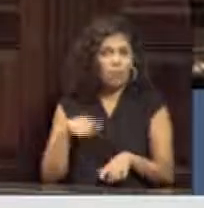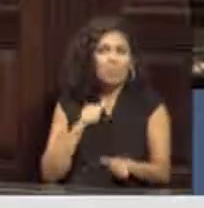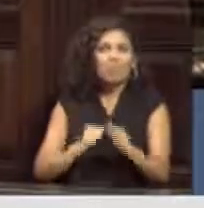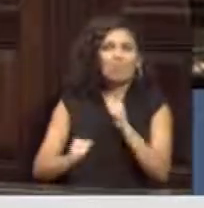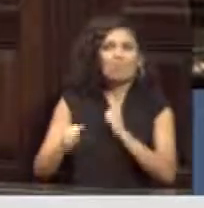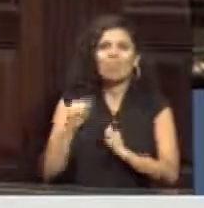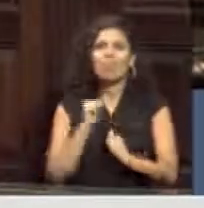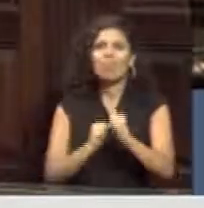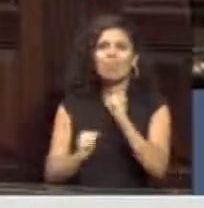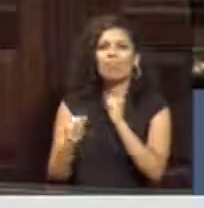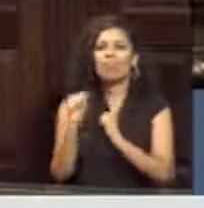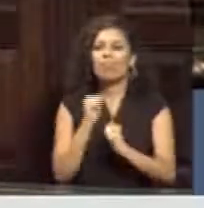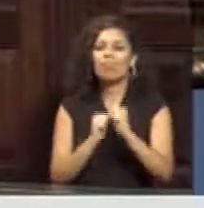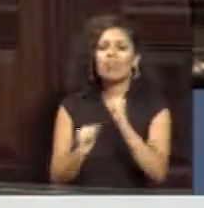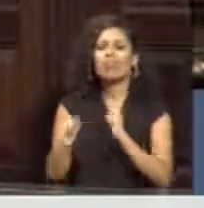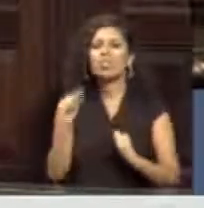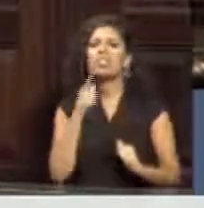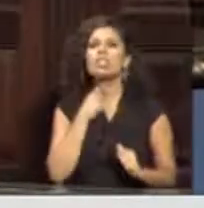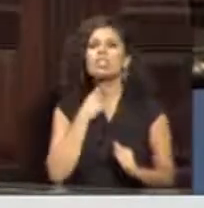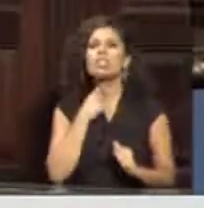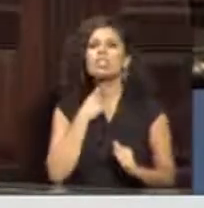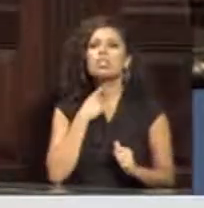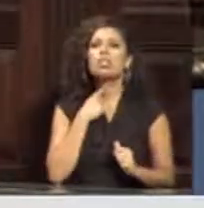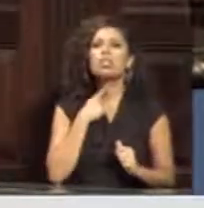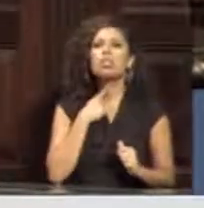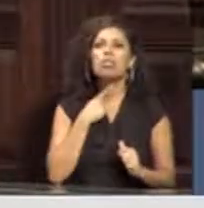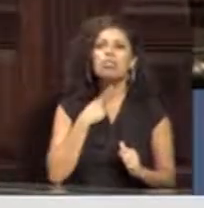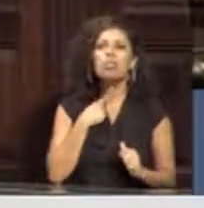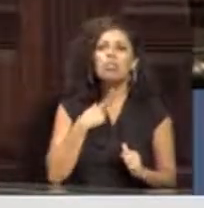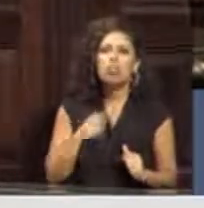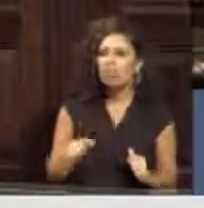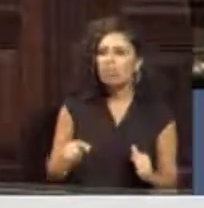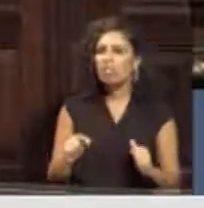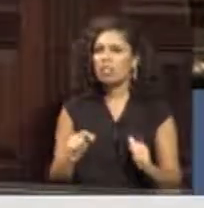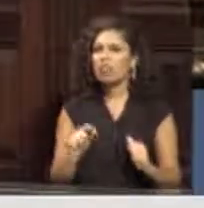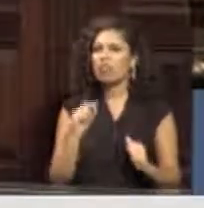maiores propagandistas no exterior da nossa BRF,